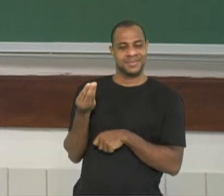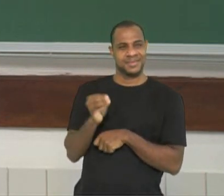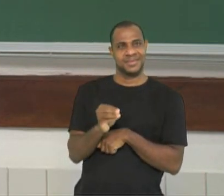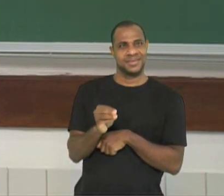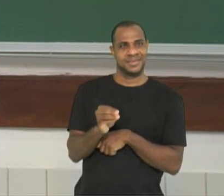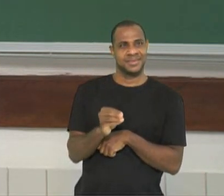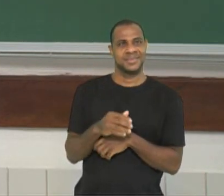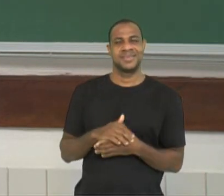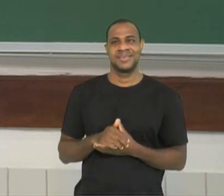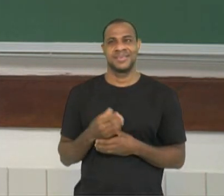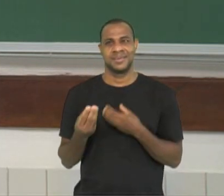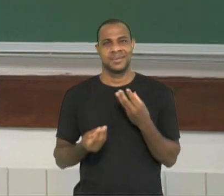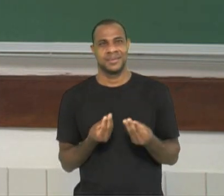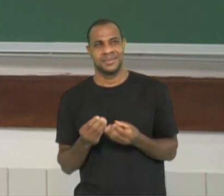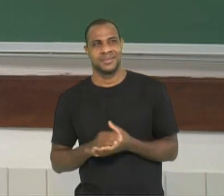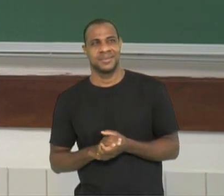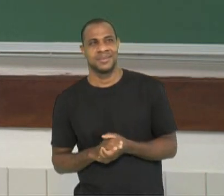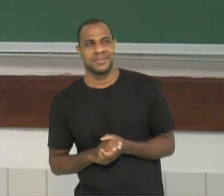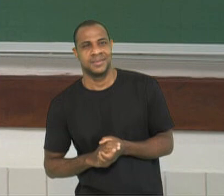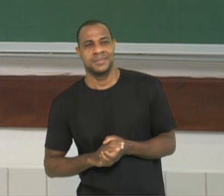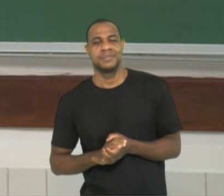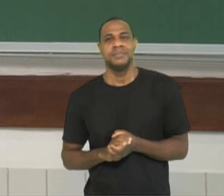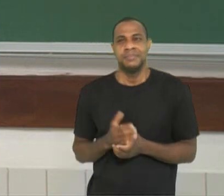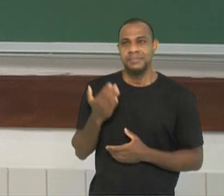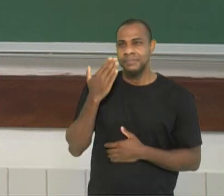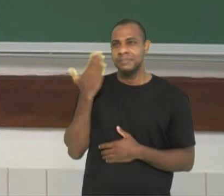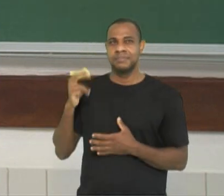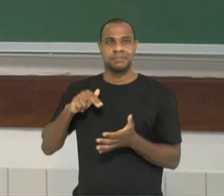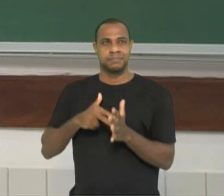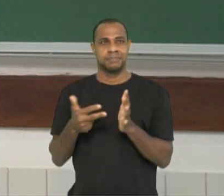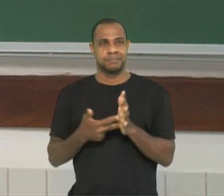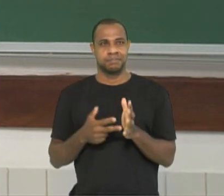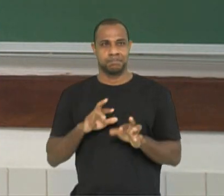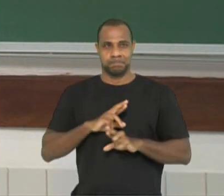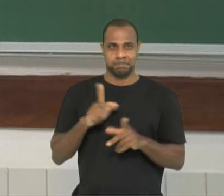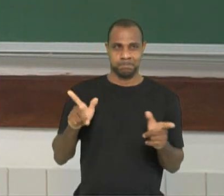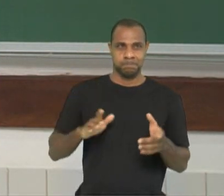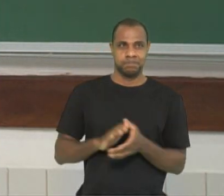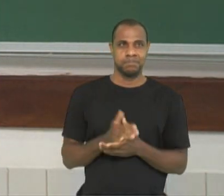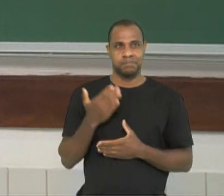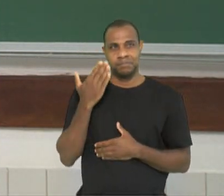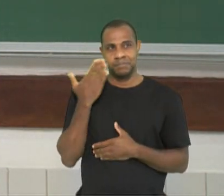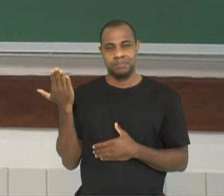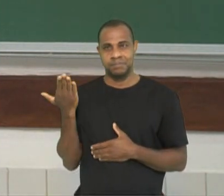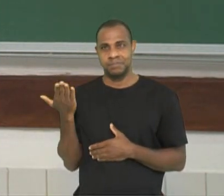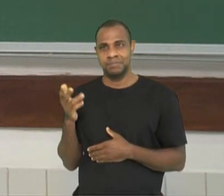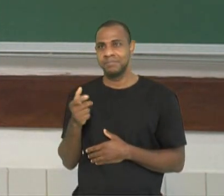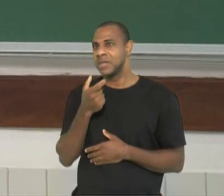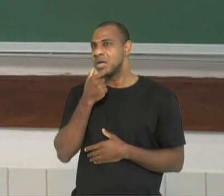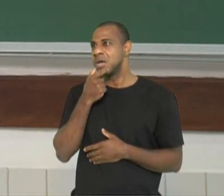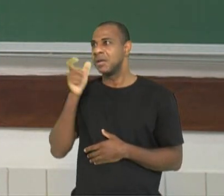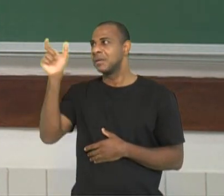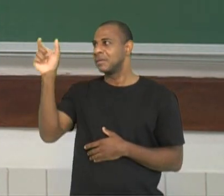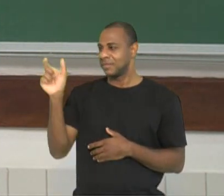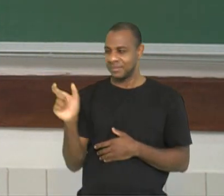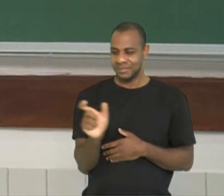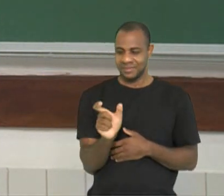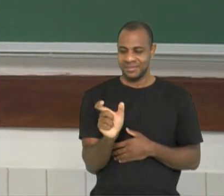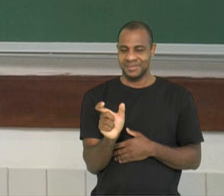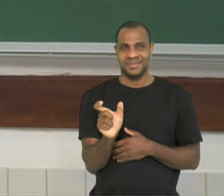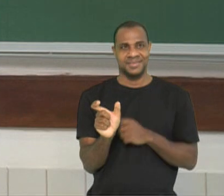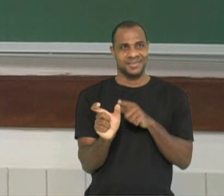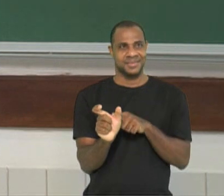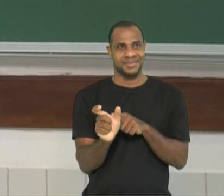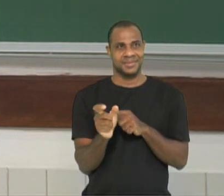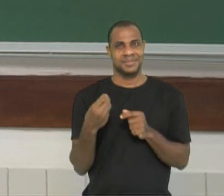baby, você está bem, não está bem? Brother, oh, boss, está bem, não está bem? Então, quer dizer, pega uma palavra estrangeira e traz para o nosso diálogo, traz para o nosso convívio. Então,